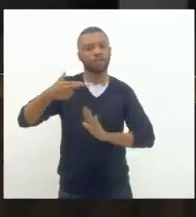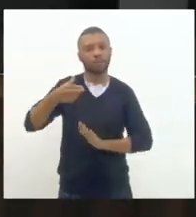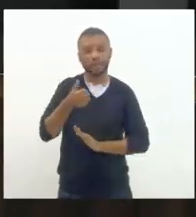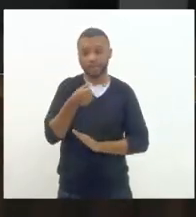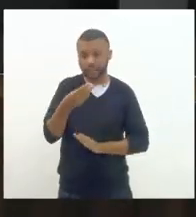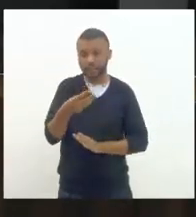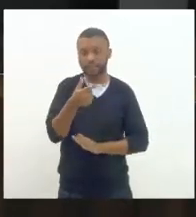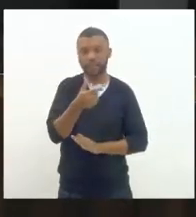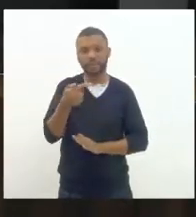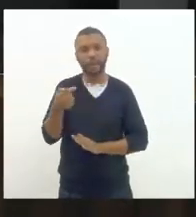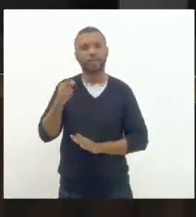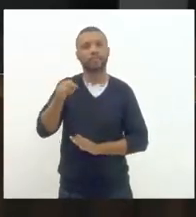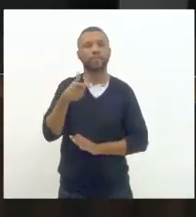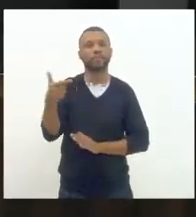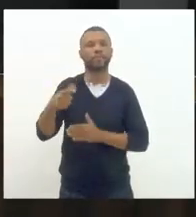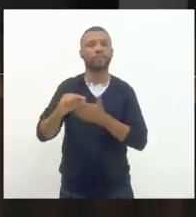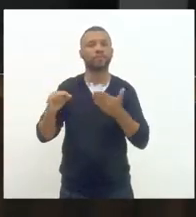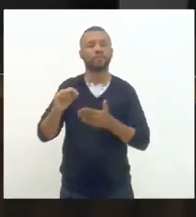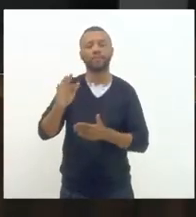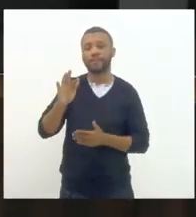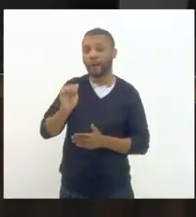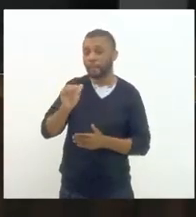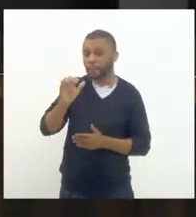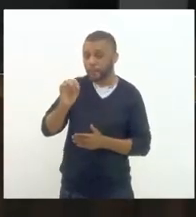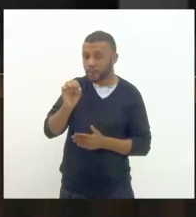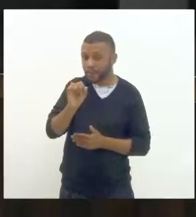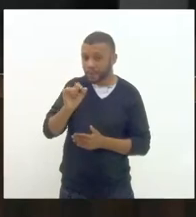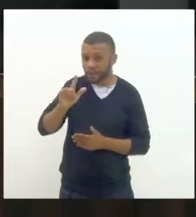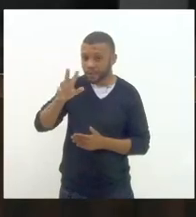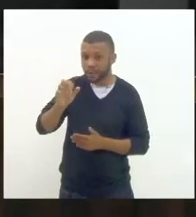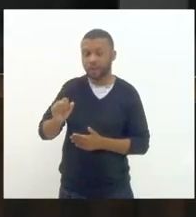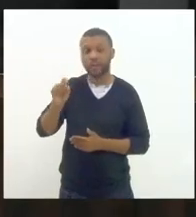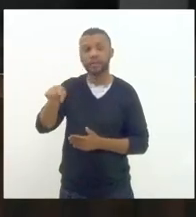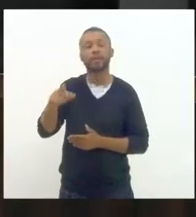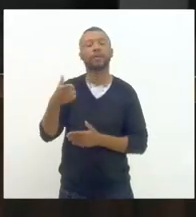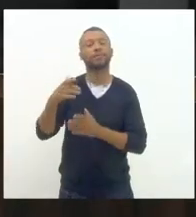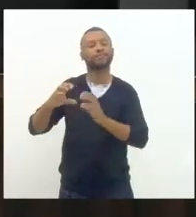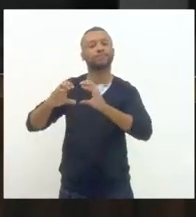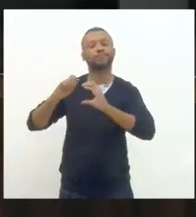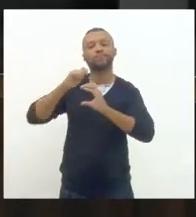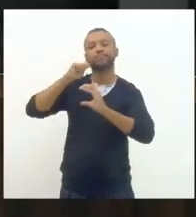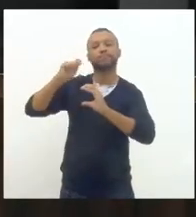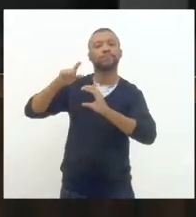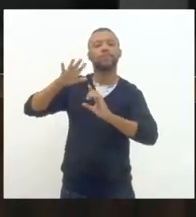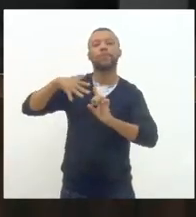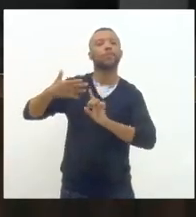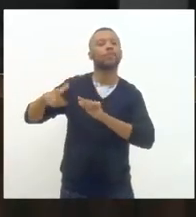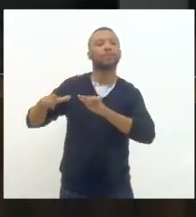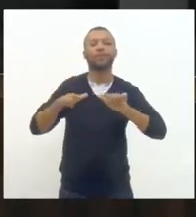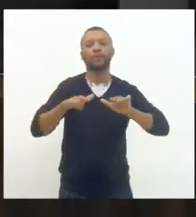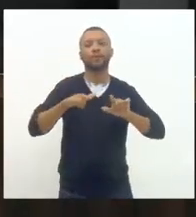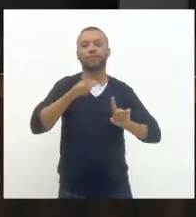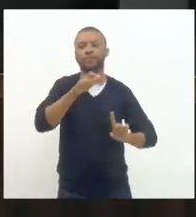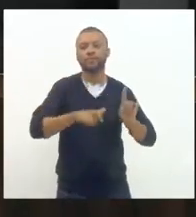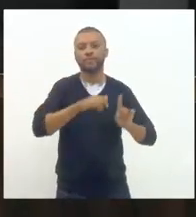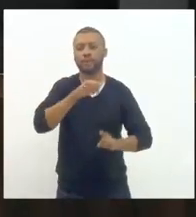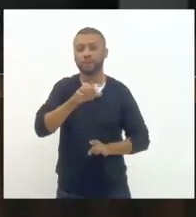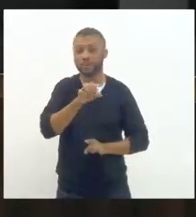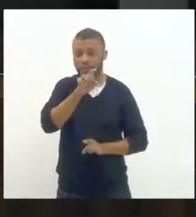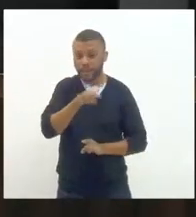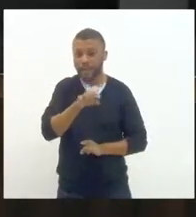1327 de 22, de autoria do deputado Fábio Silva, que concede a medalha Tiradentes, respectivo diploma, ao senhor José Antônio do Nascimento